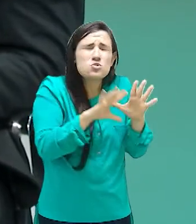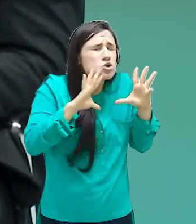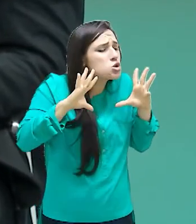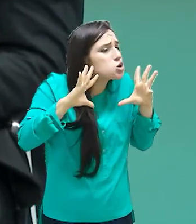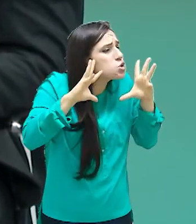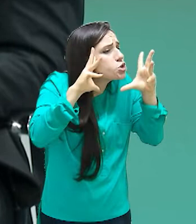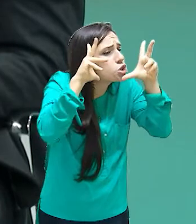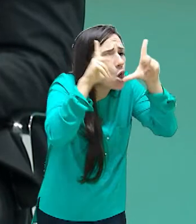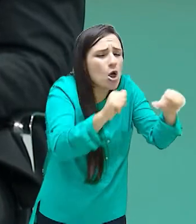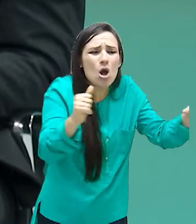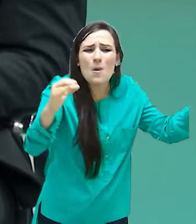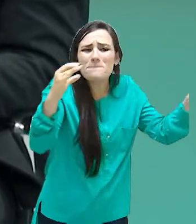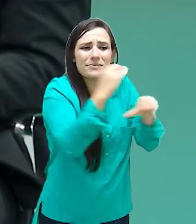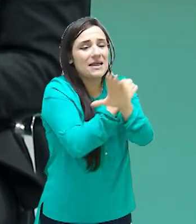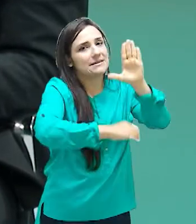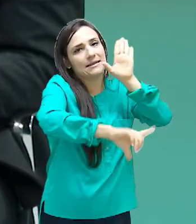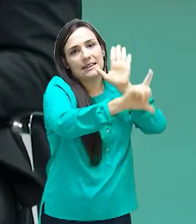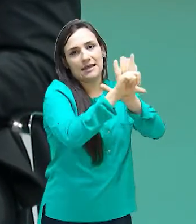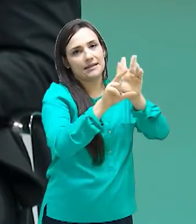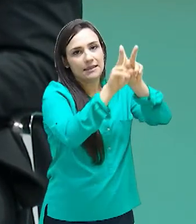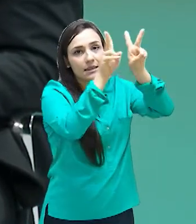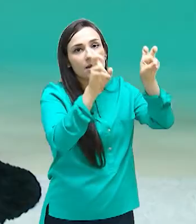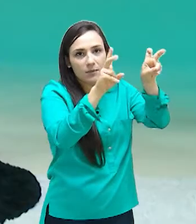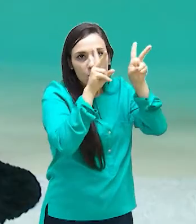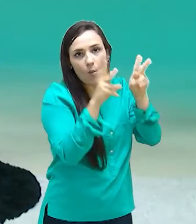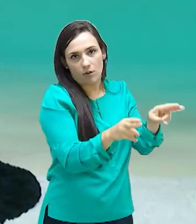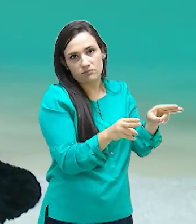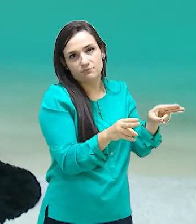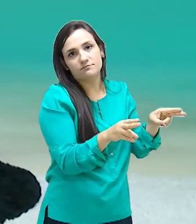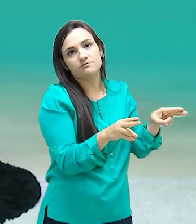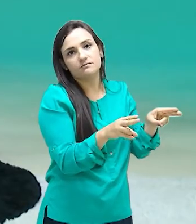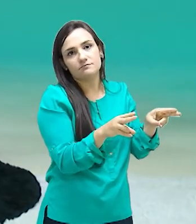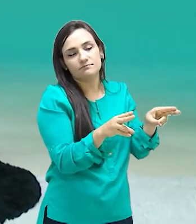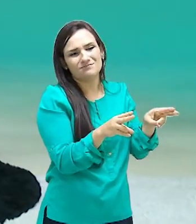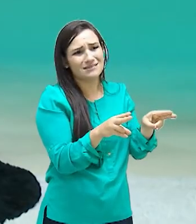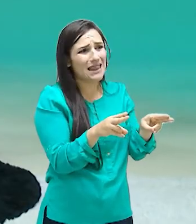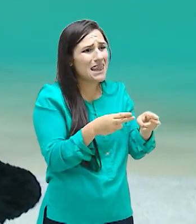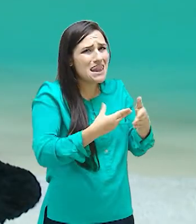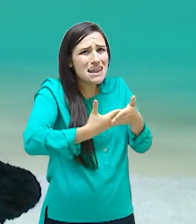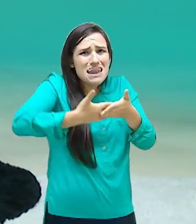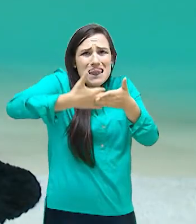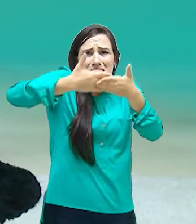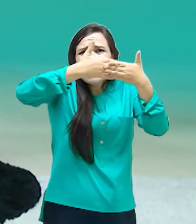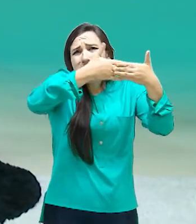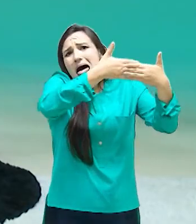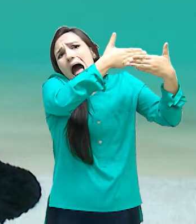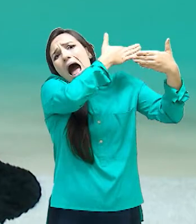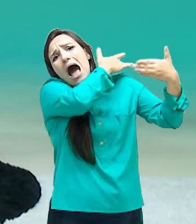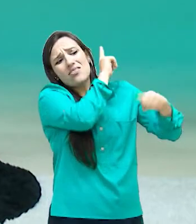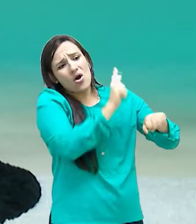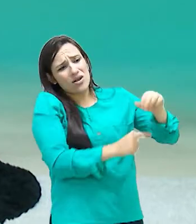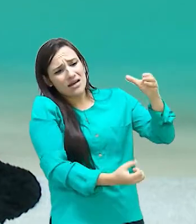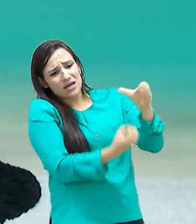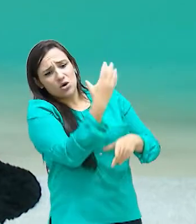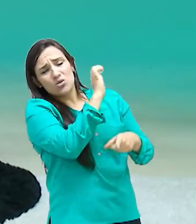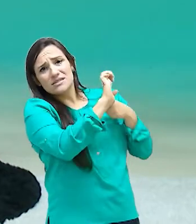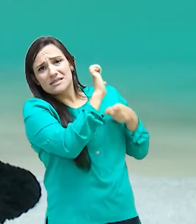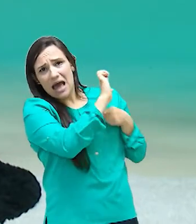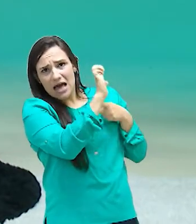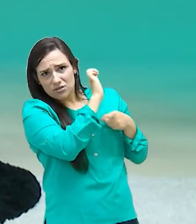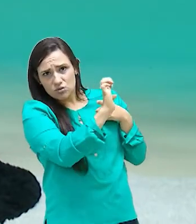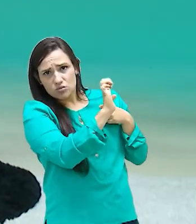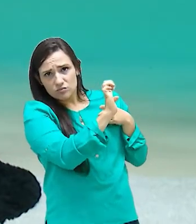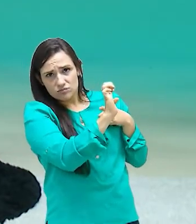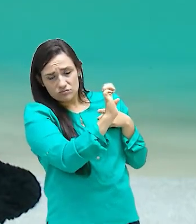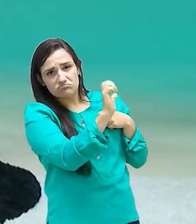tema escolhido. A gente vem desde a fundação do Estado, a depender da matéria, né? Claro, tem algumas matérias